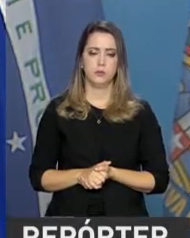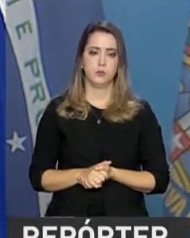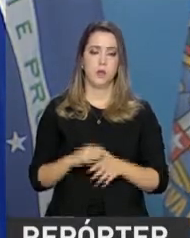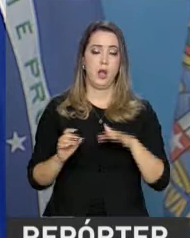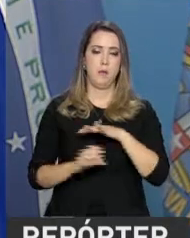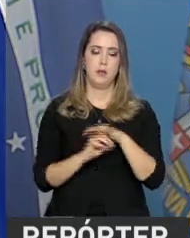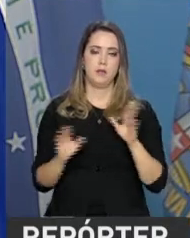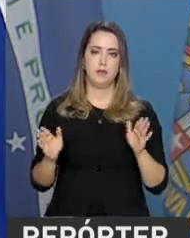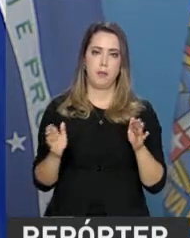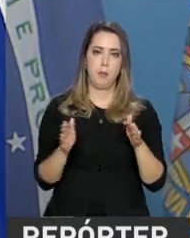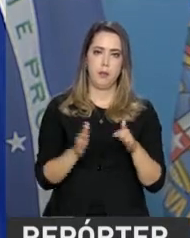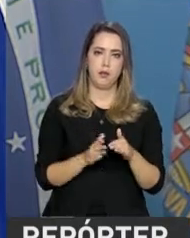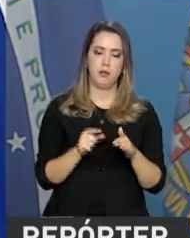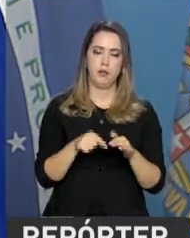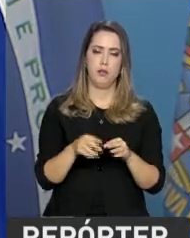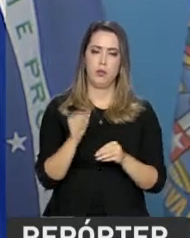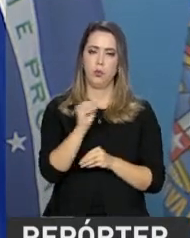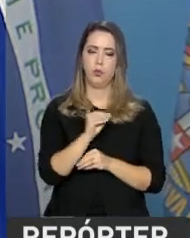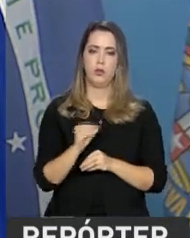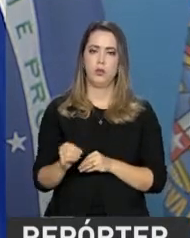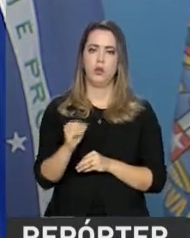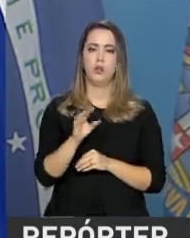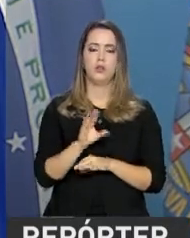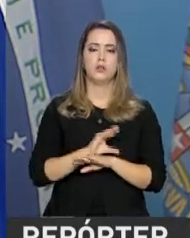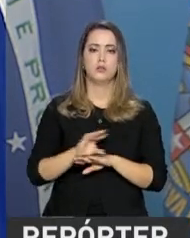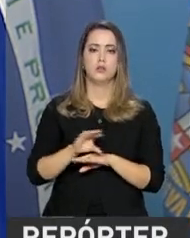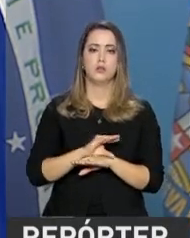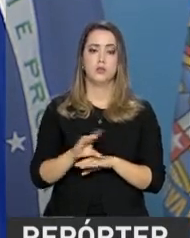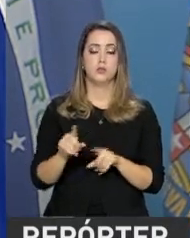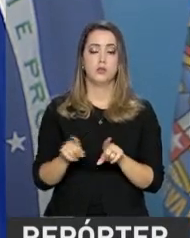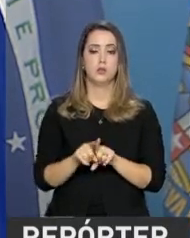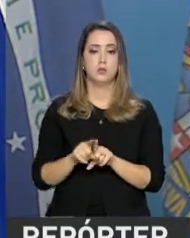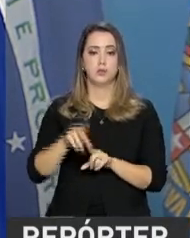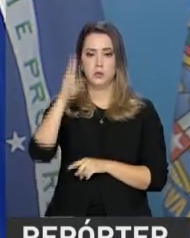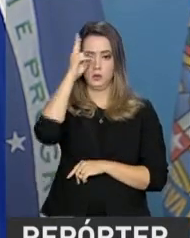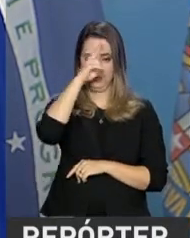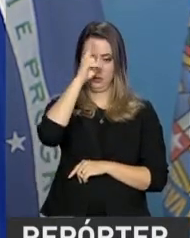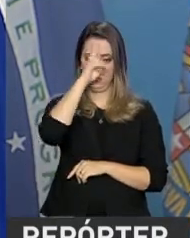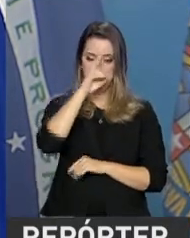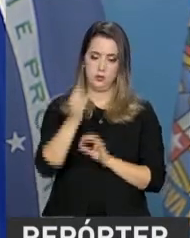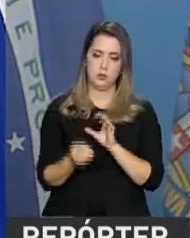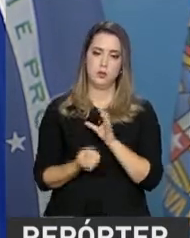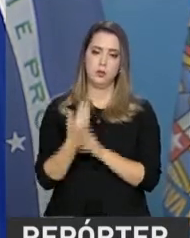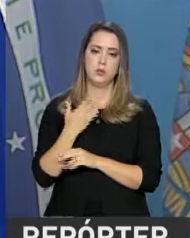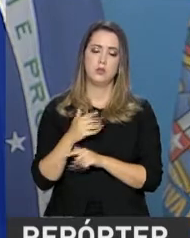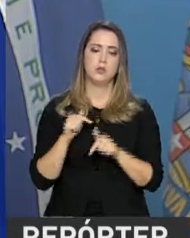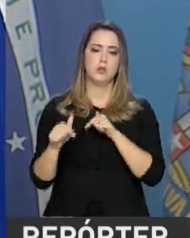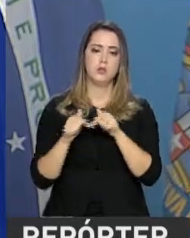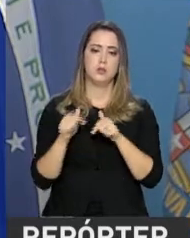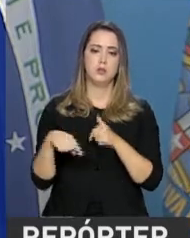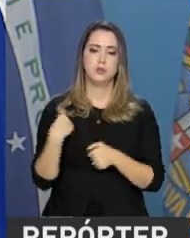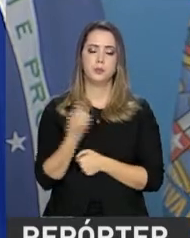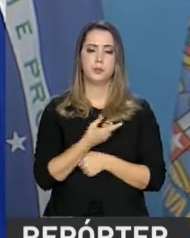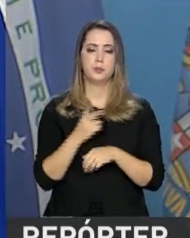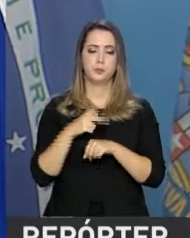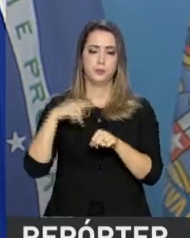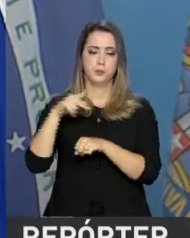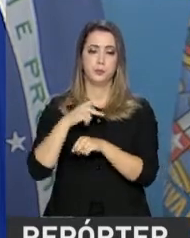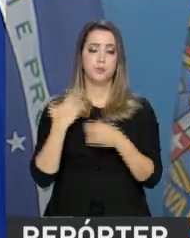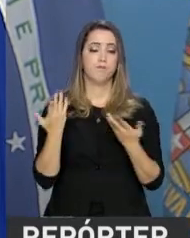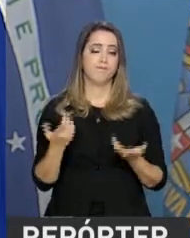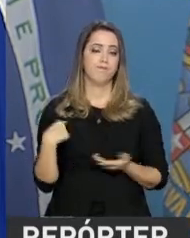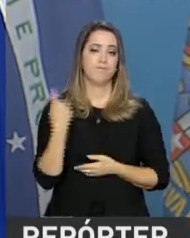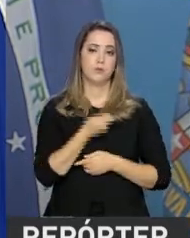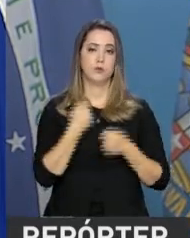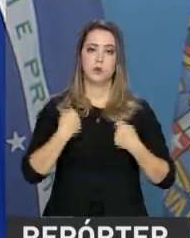assim o prestigiamento condicional também lembrou afif é geradora de empregos no nosso país e emprego é